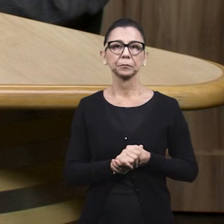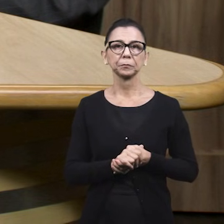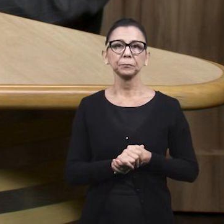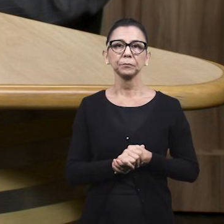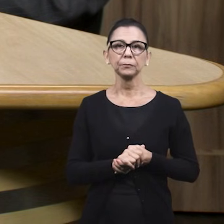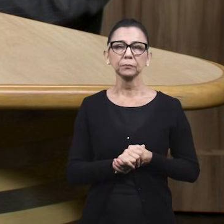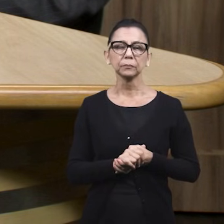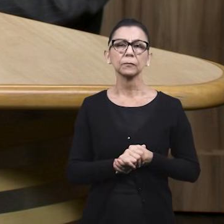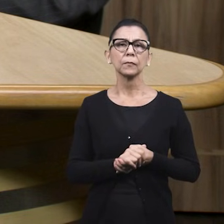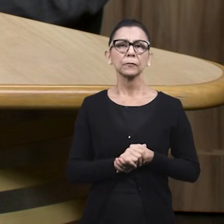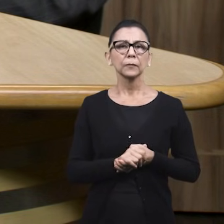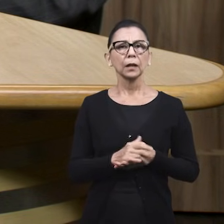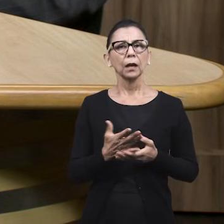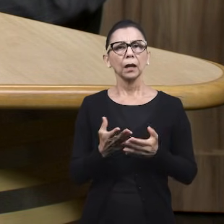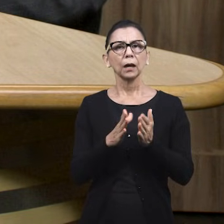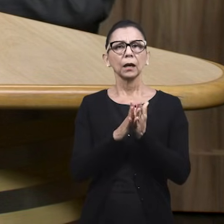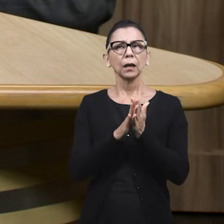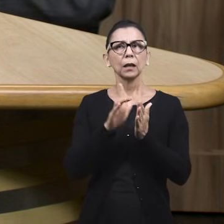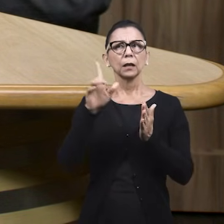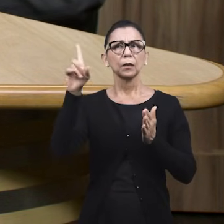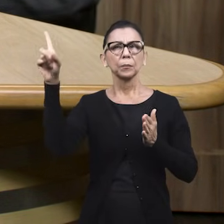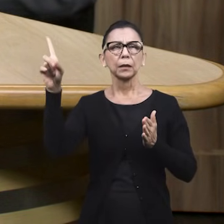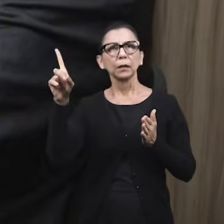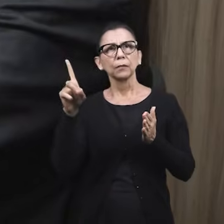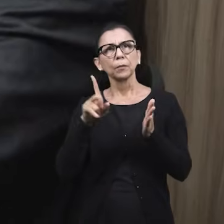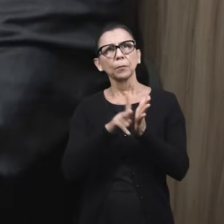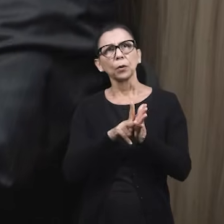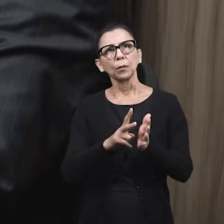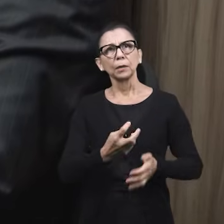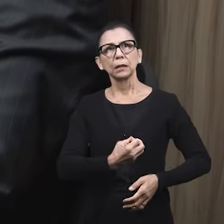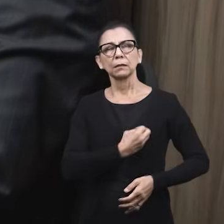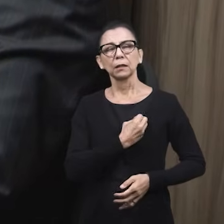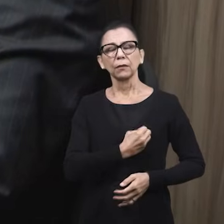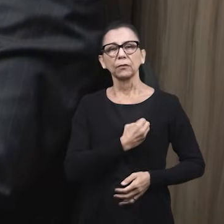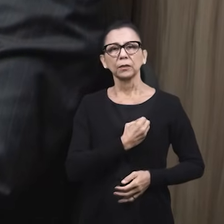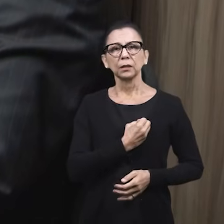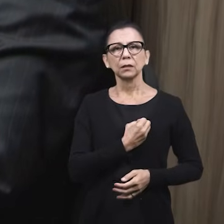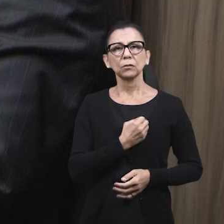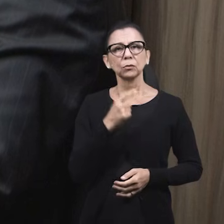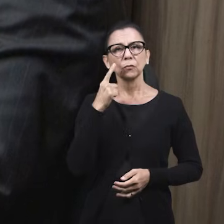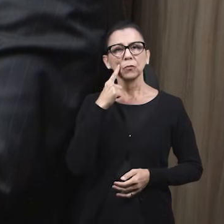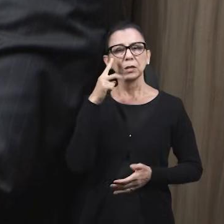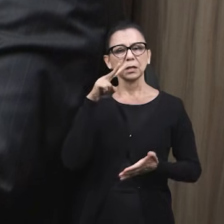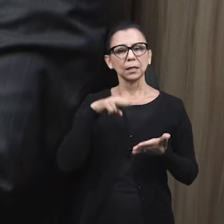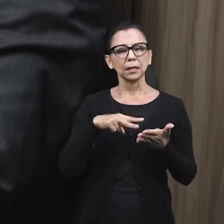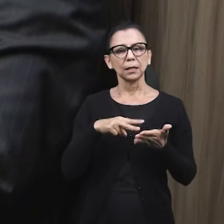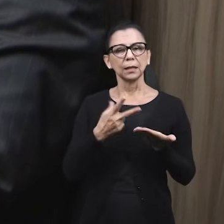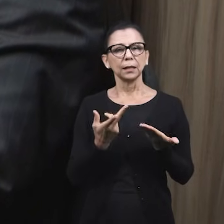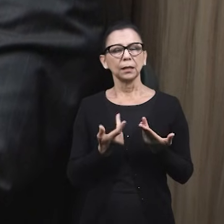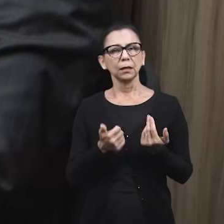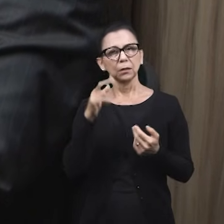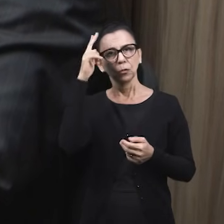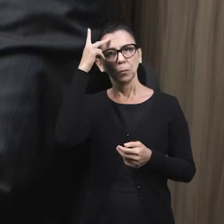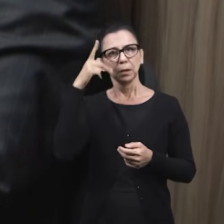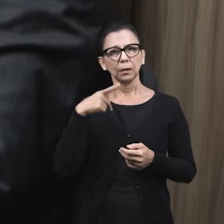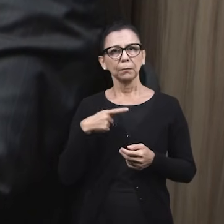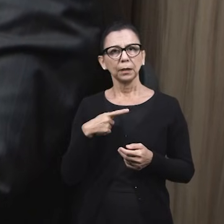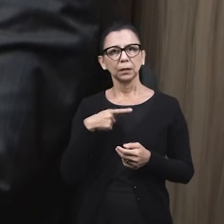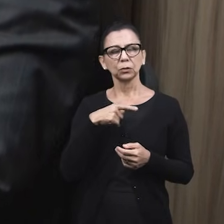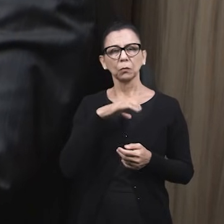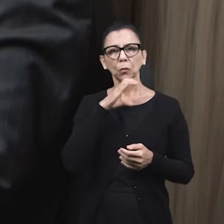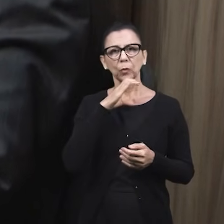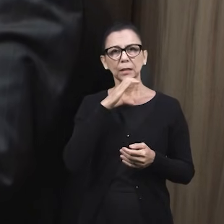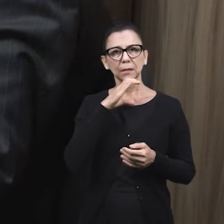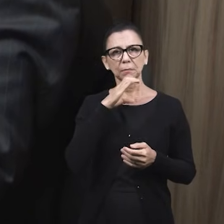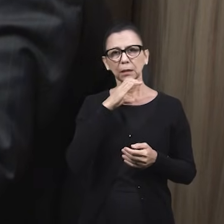ela fala além ainda, o que está escrito já é suficiente, mas ela fala ainda além do que está